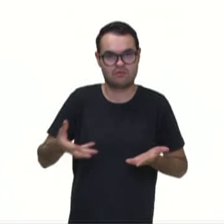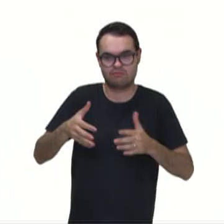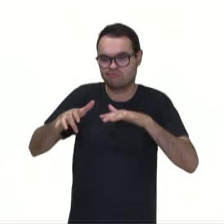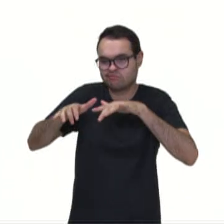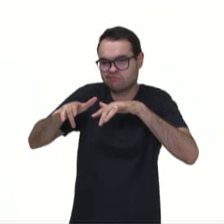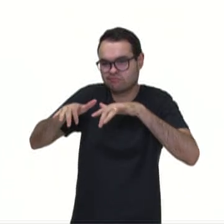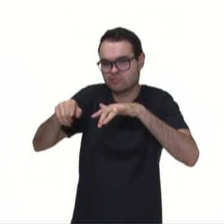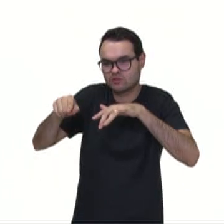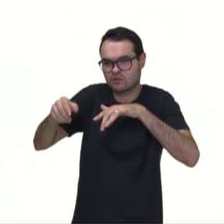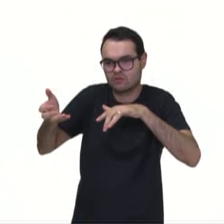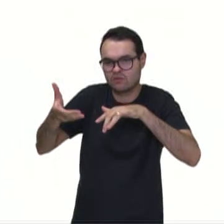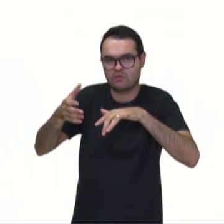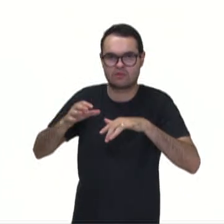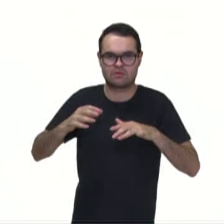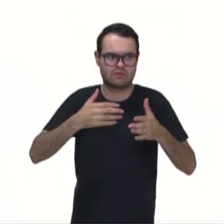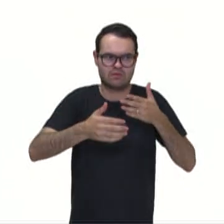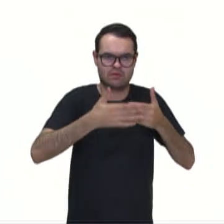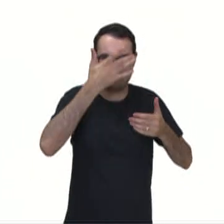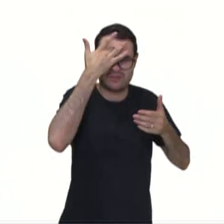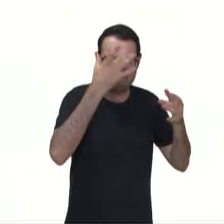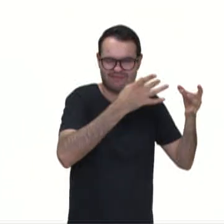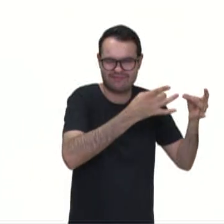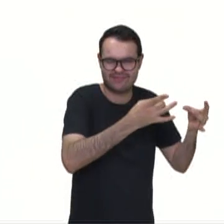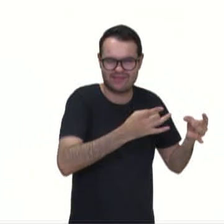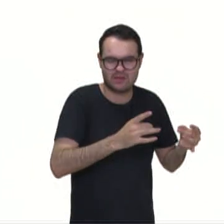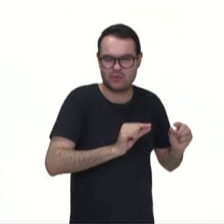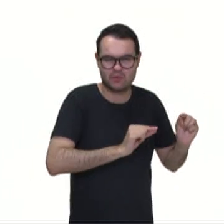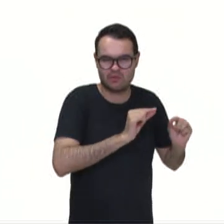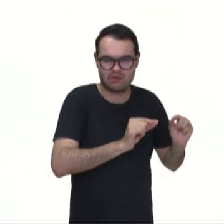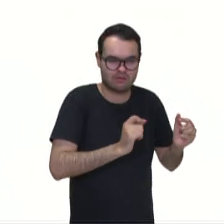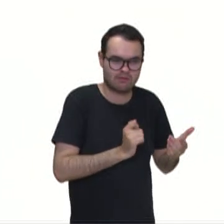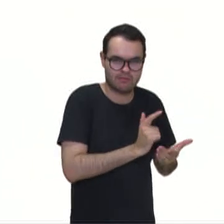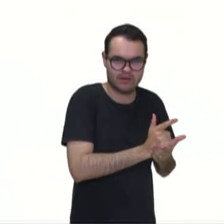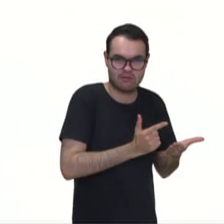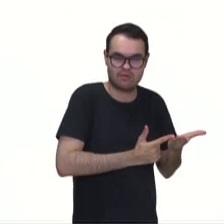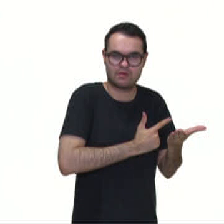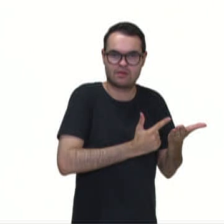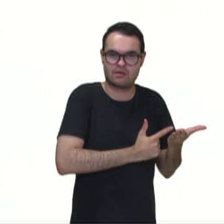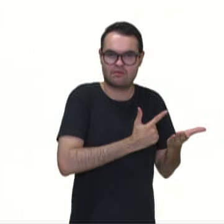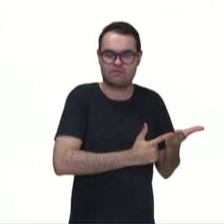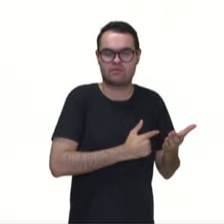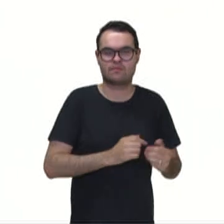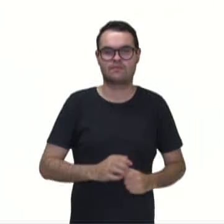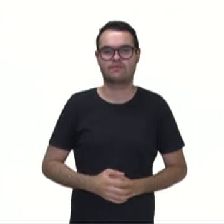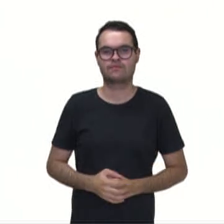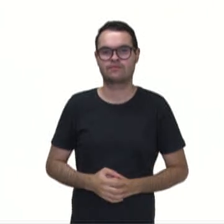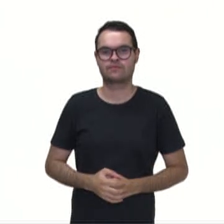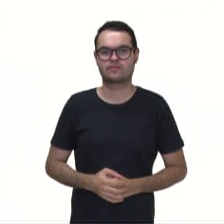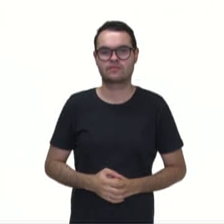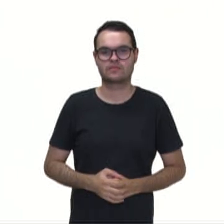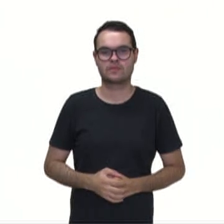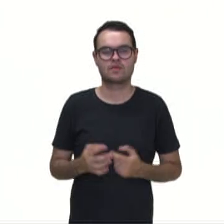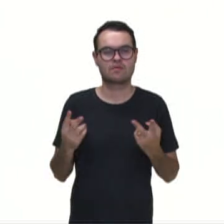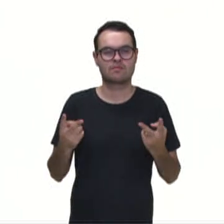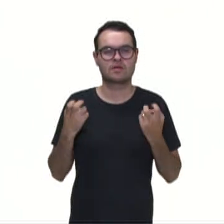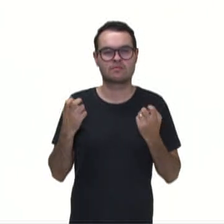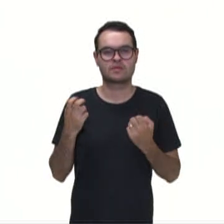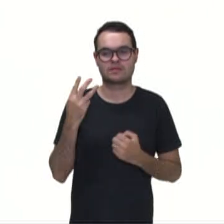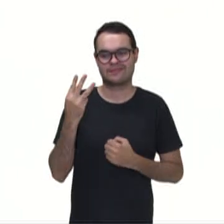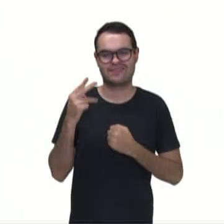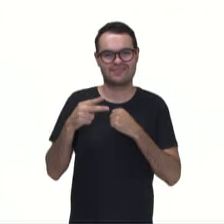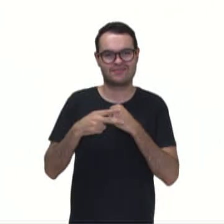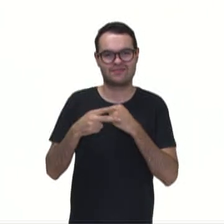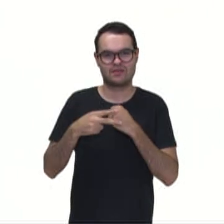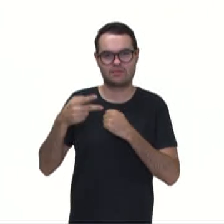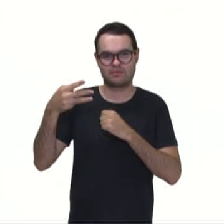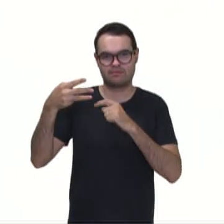novo. Fiz o que toda pessoa minuciosa faria. Comprei um livro. Observe que os 3 verbos